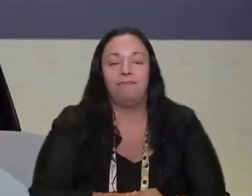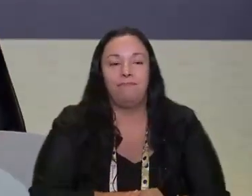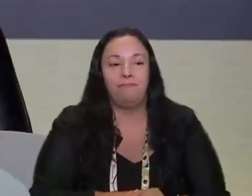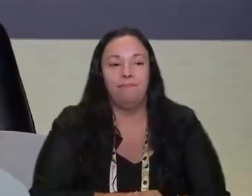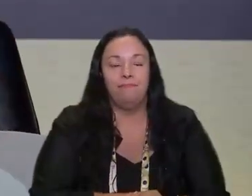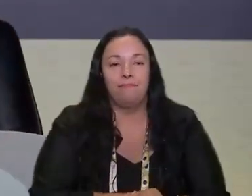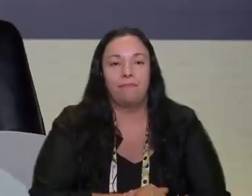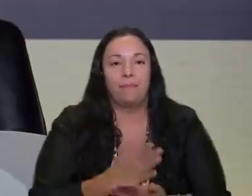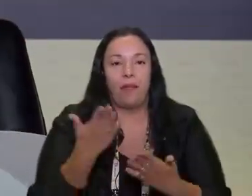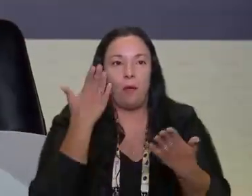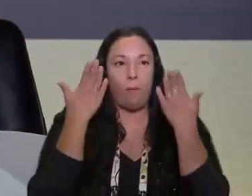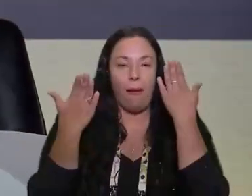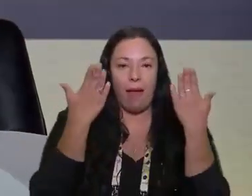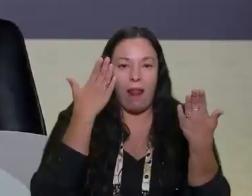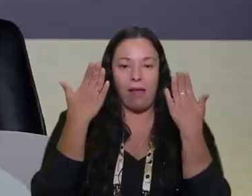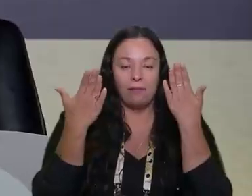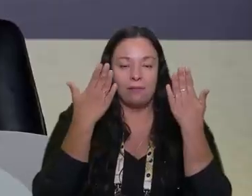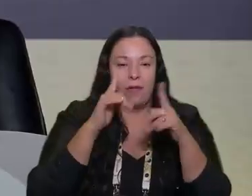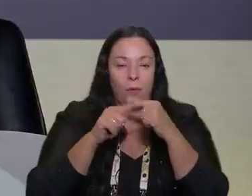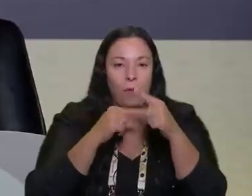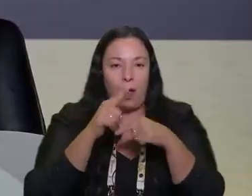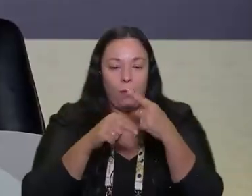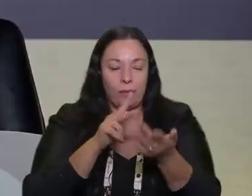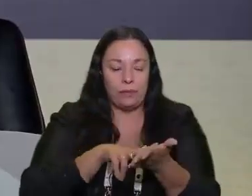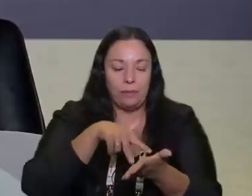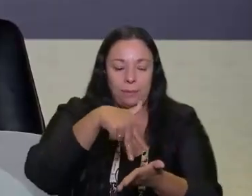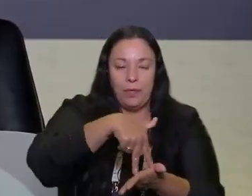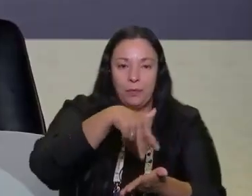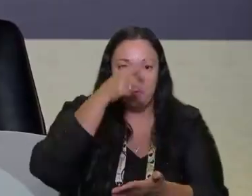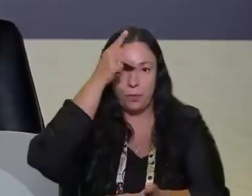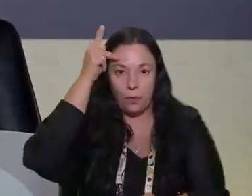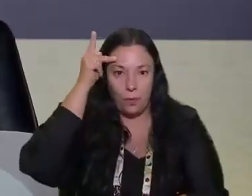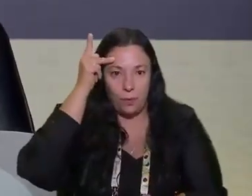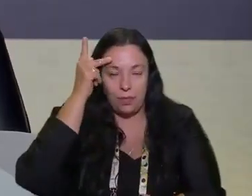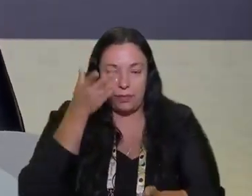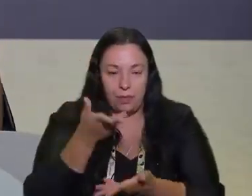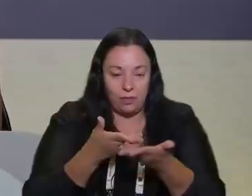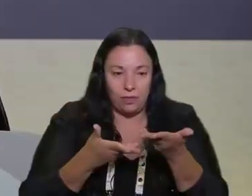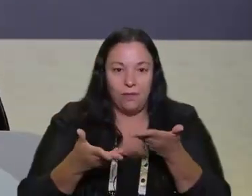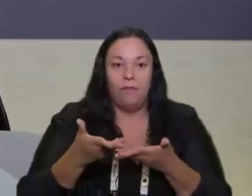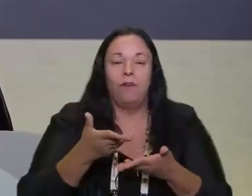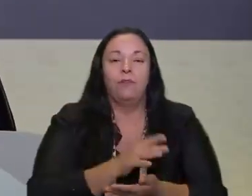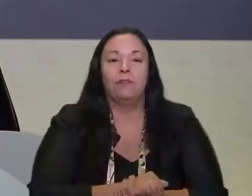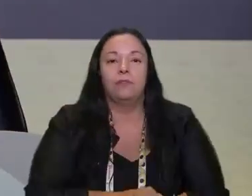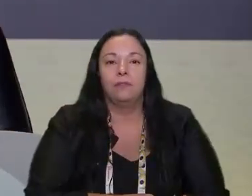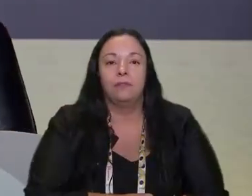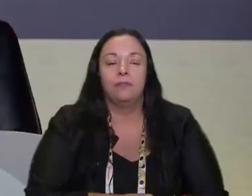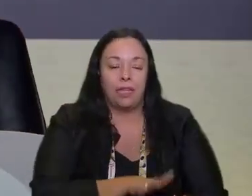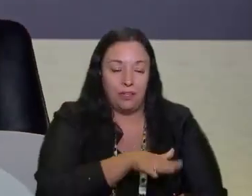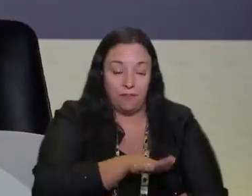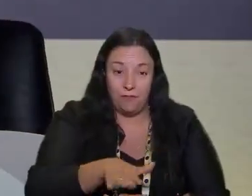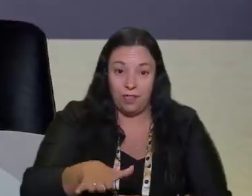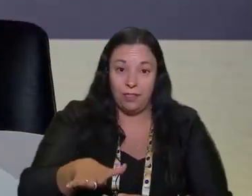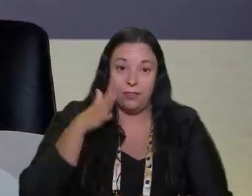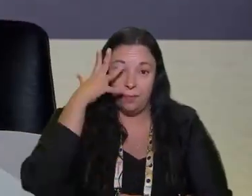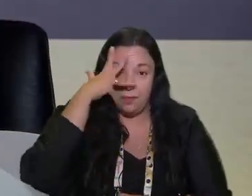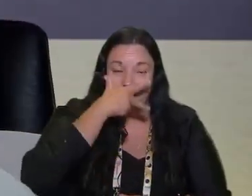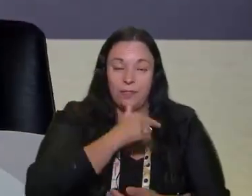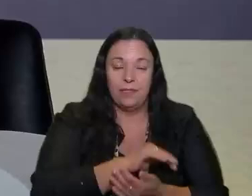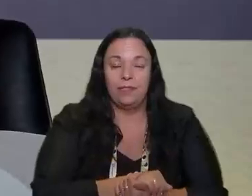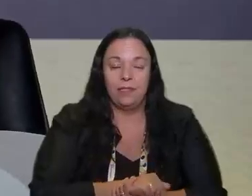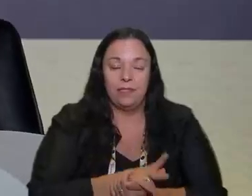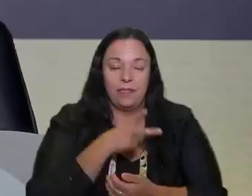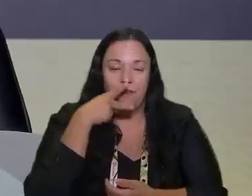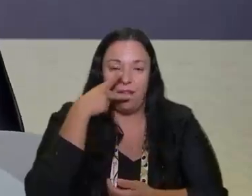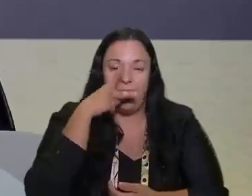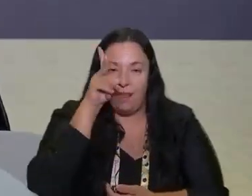em comparação ou em contraste aos outros que estão à nossa volta. Acho que foi uma forma infantil e bonita que eu consegui de contar